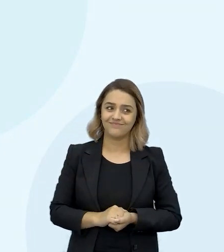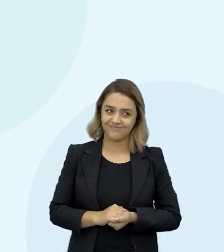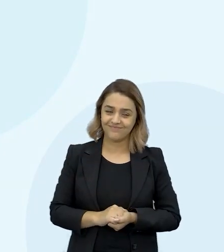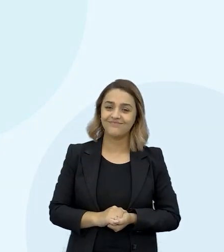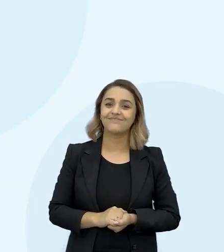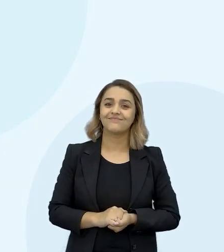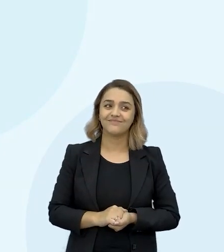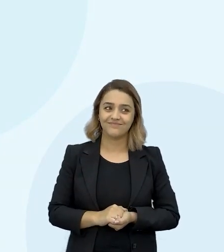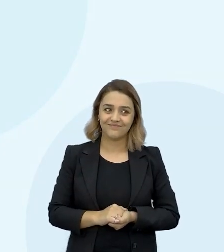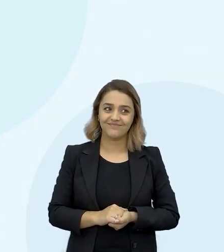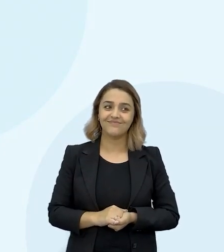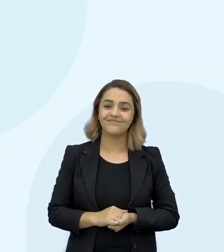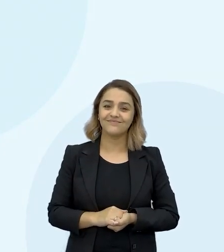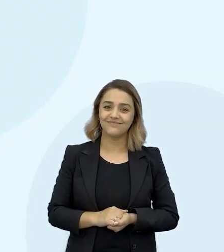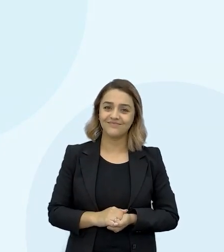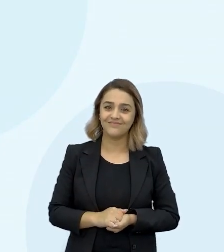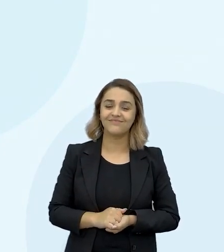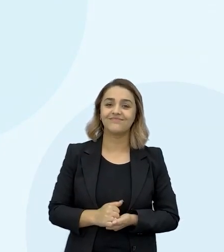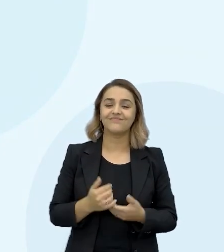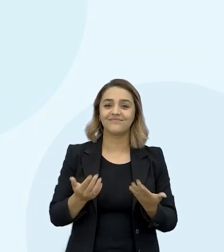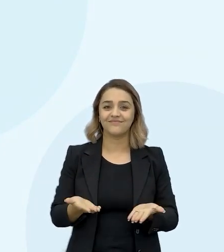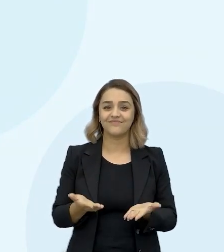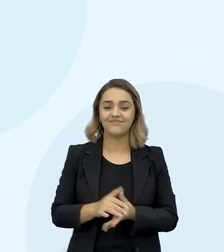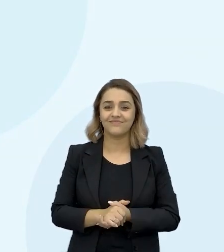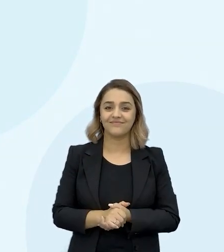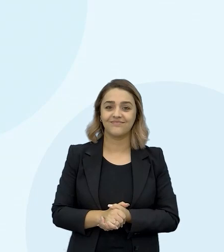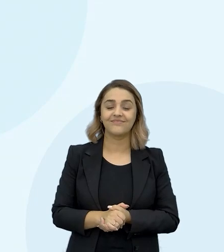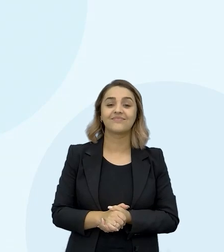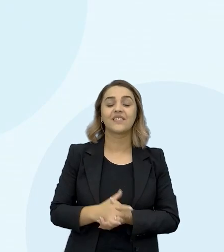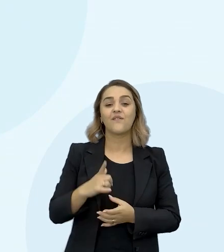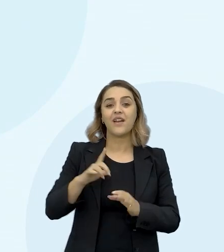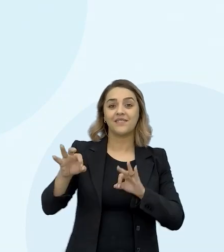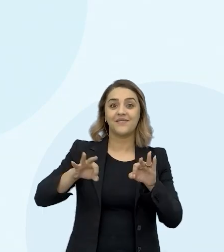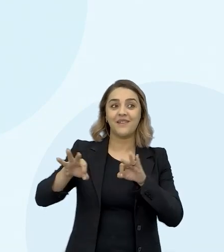uma metodologia ativa, ou de repente vocês vão planejar até